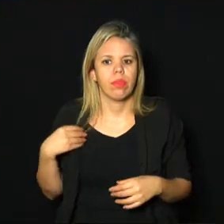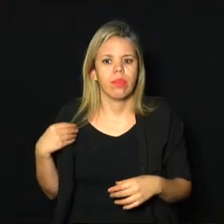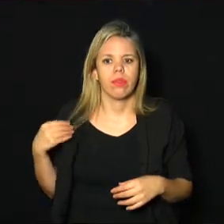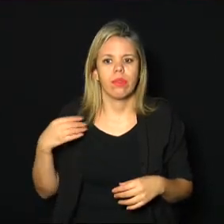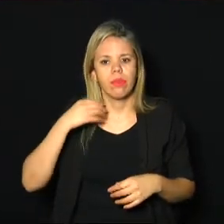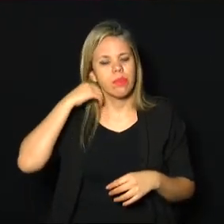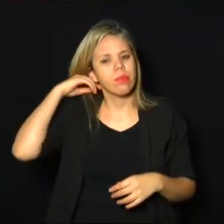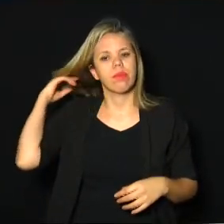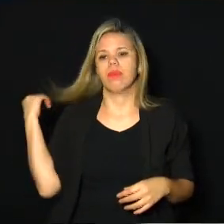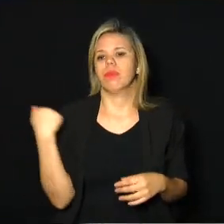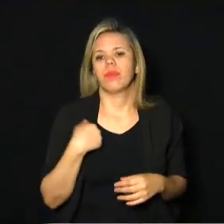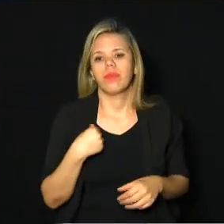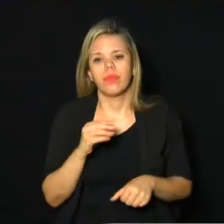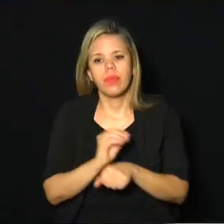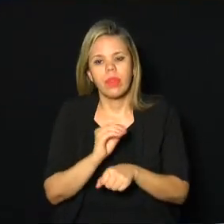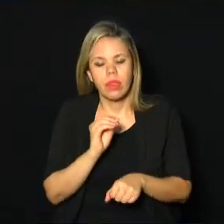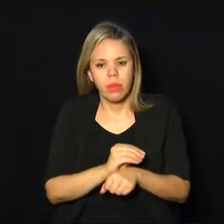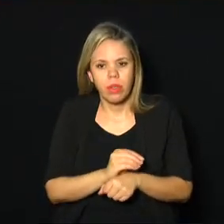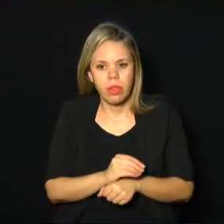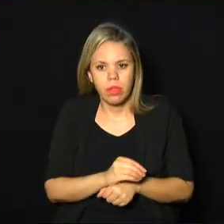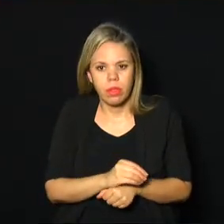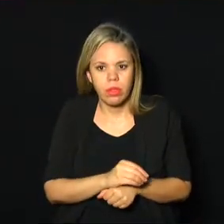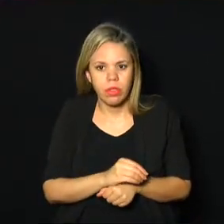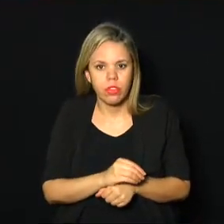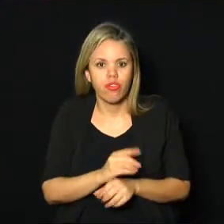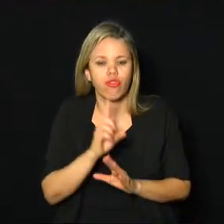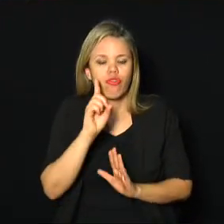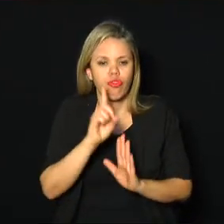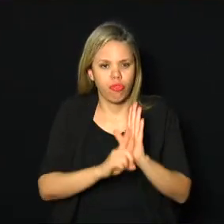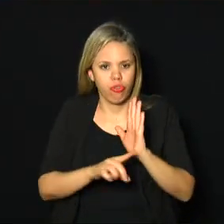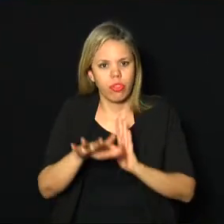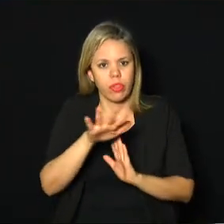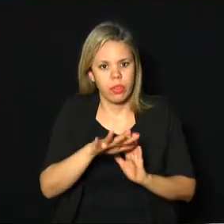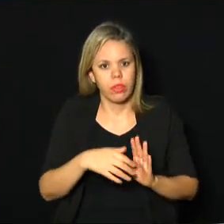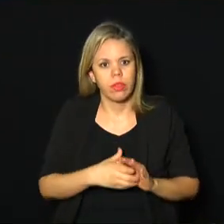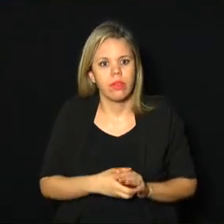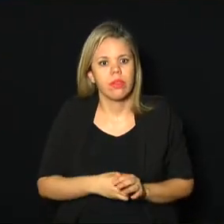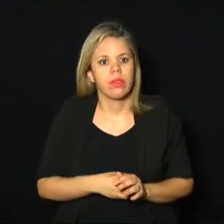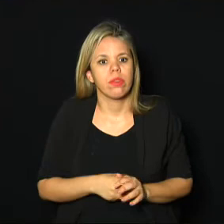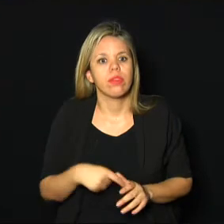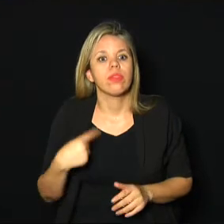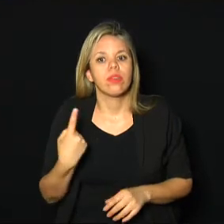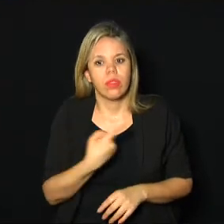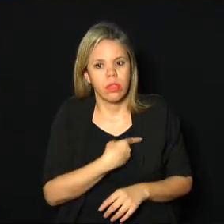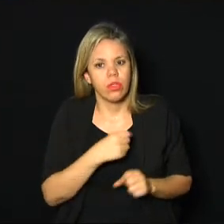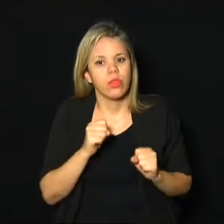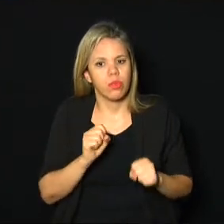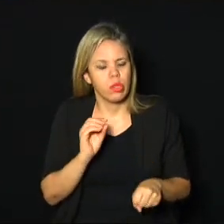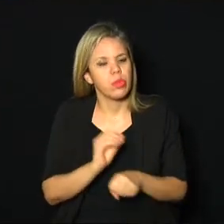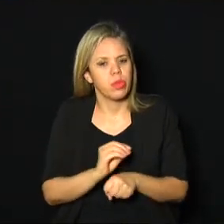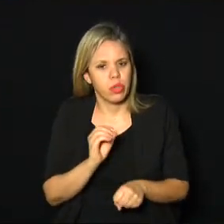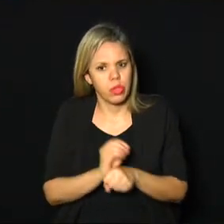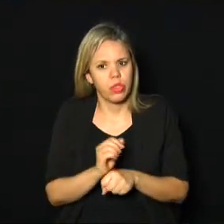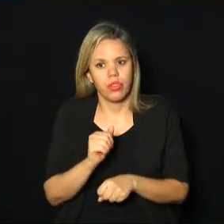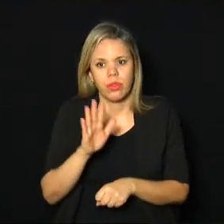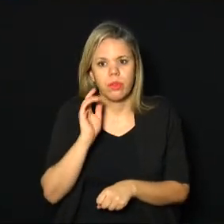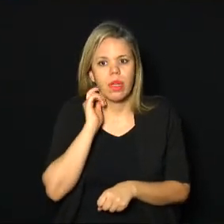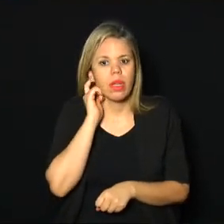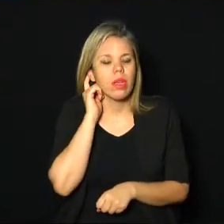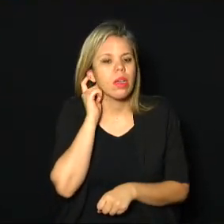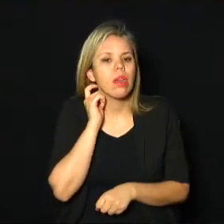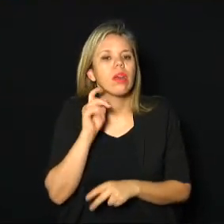de proteção, na rede de direitos, para que a gente possa proteger ainda mais